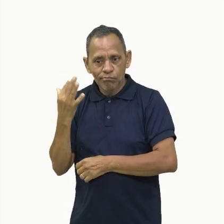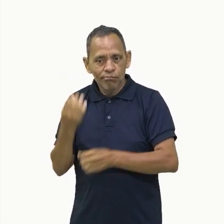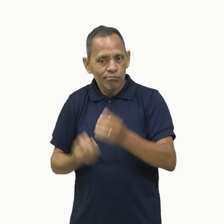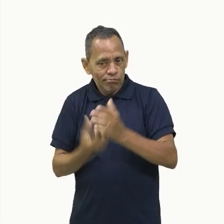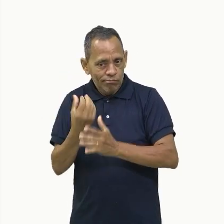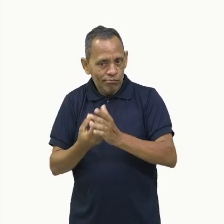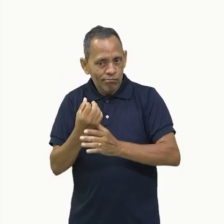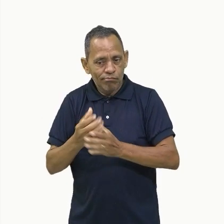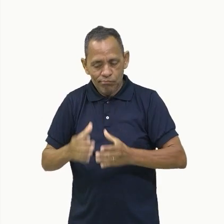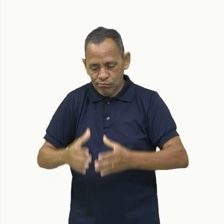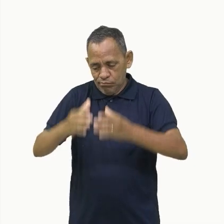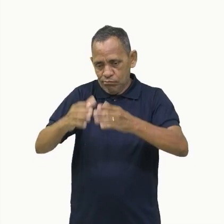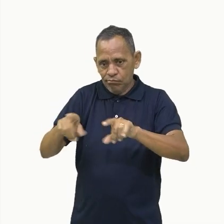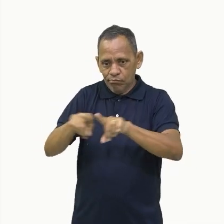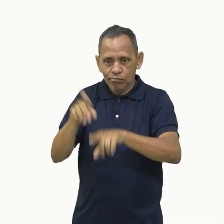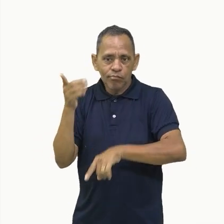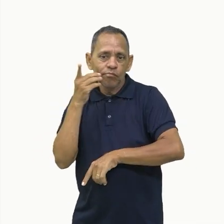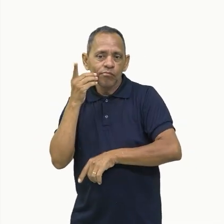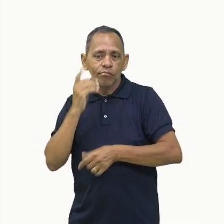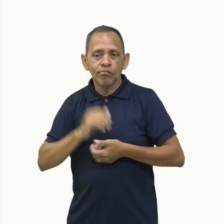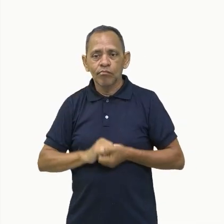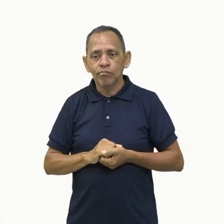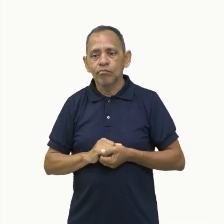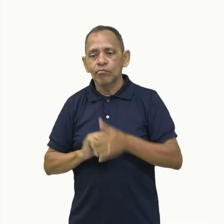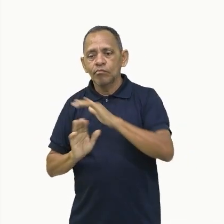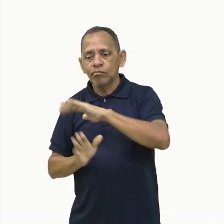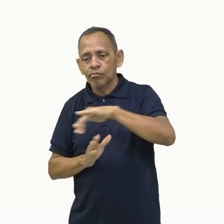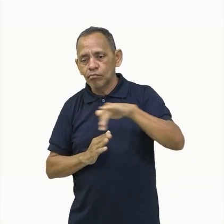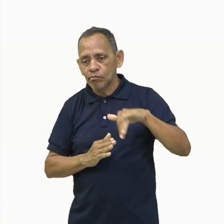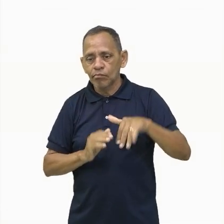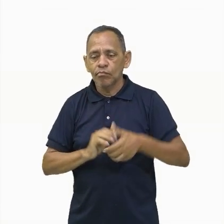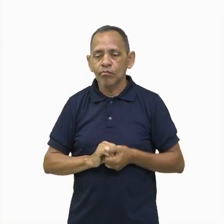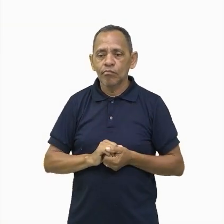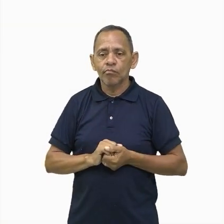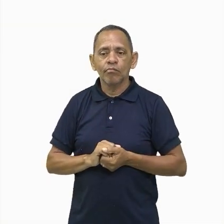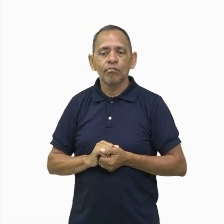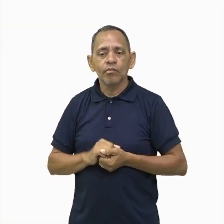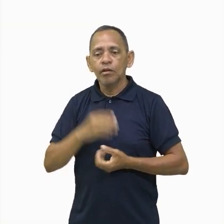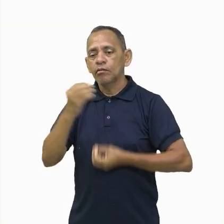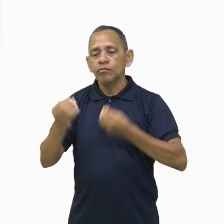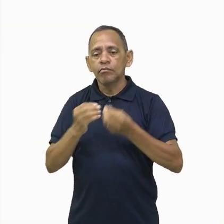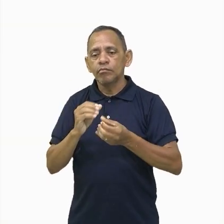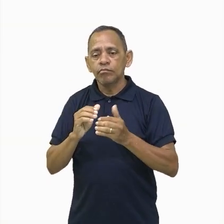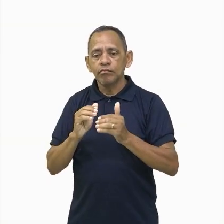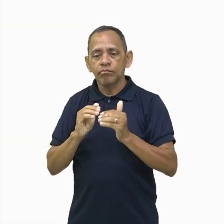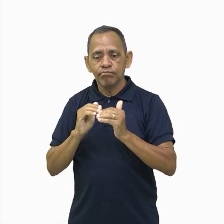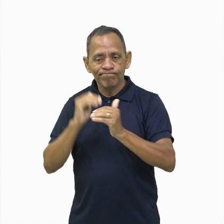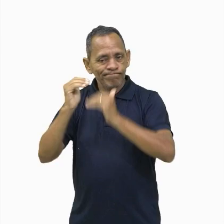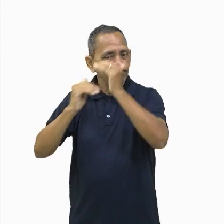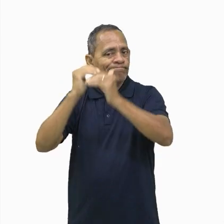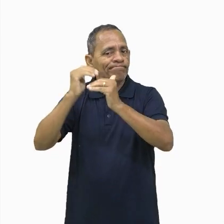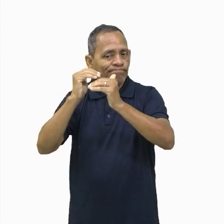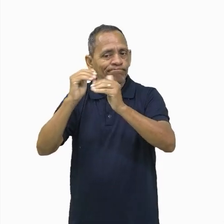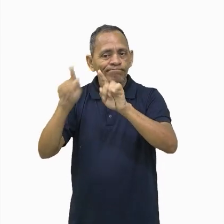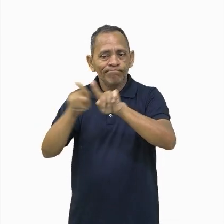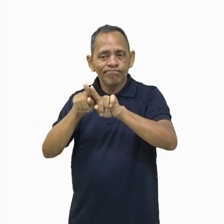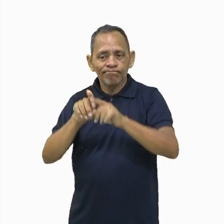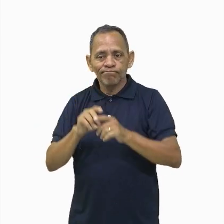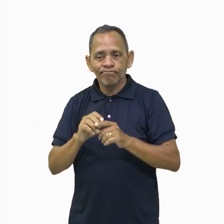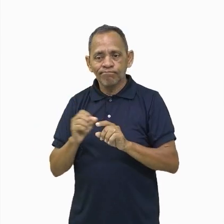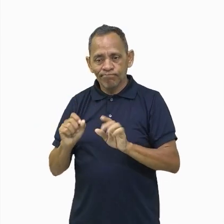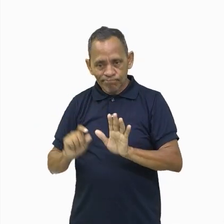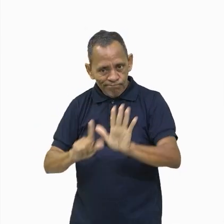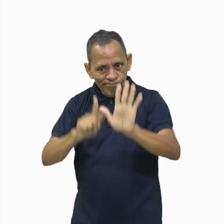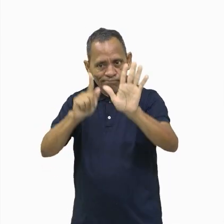extrair futuramente. Agora, a evolução dessa produção de gás, né, junto aí com o petróleo, a gente vai observar